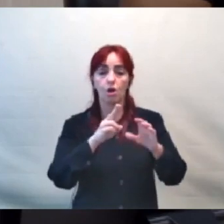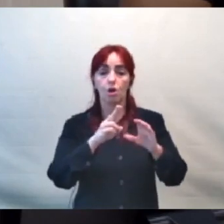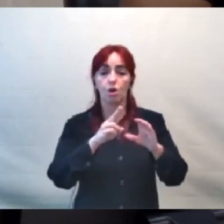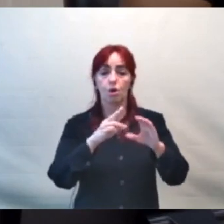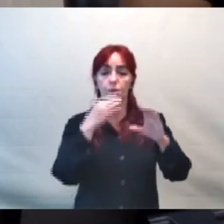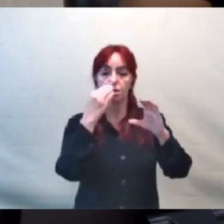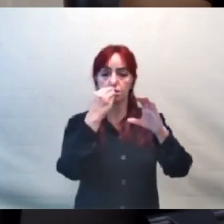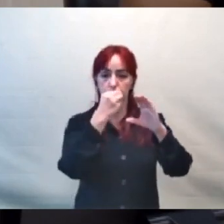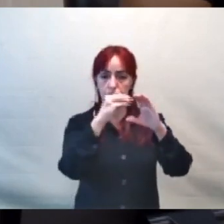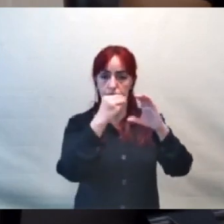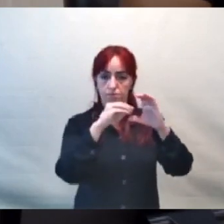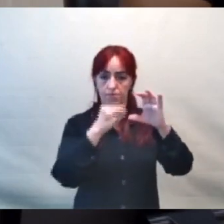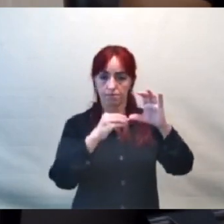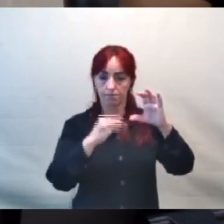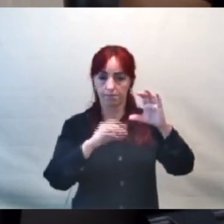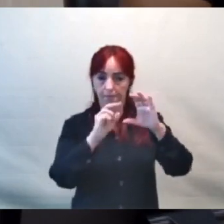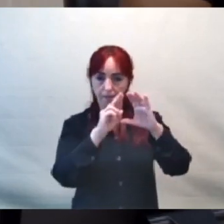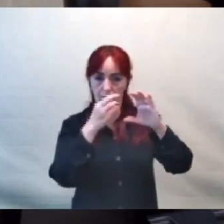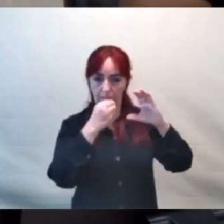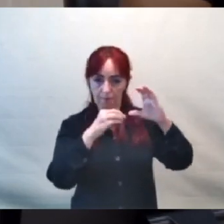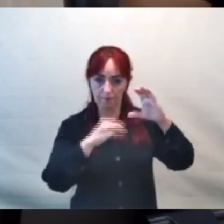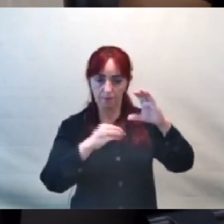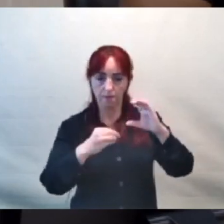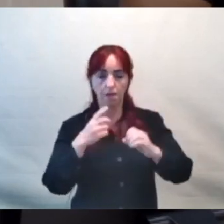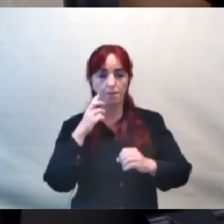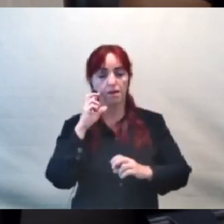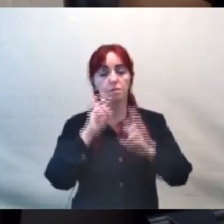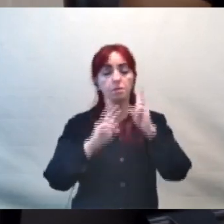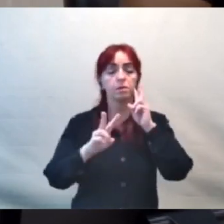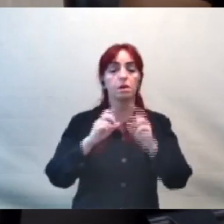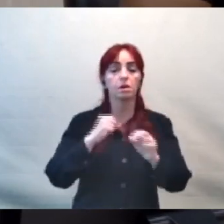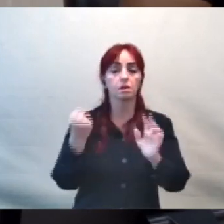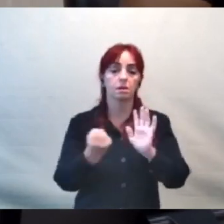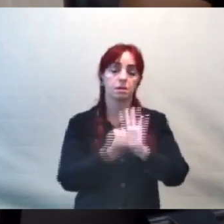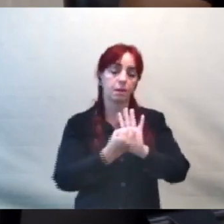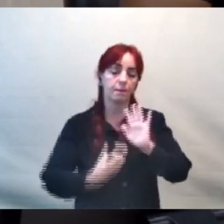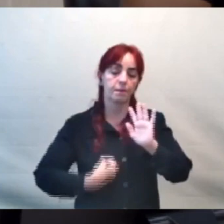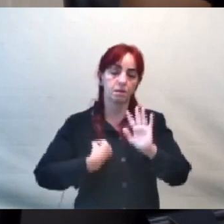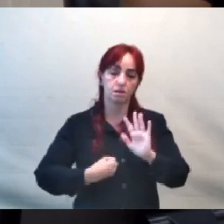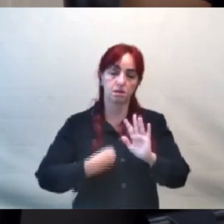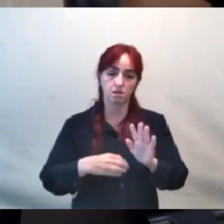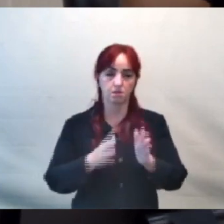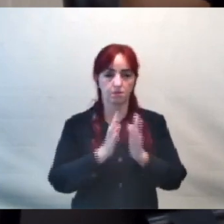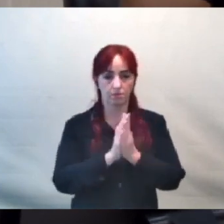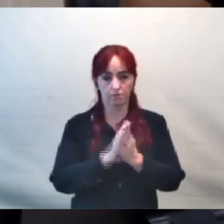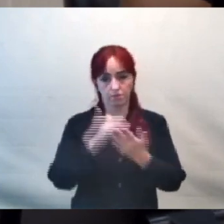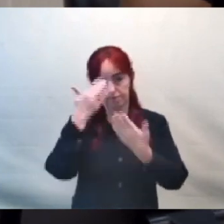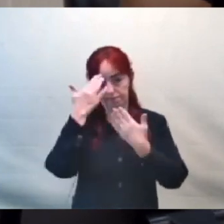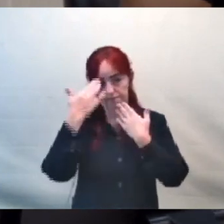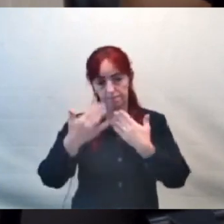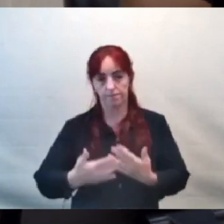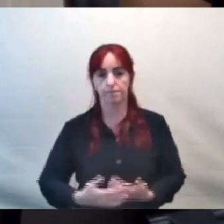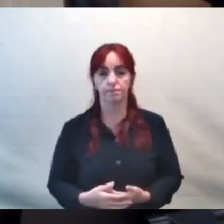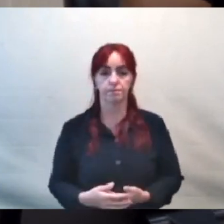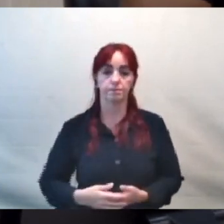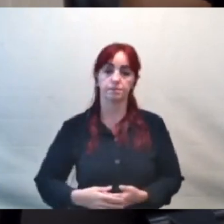está representando, para que nós possamos aqui registrar a presença, por gentileza. Obrigado.